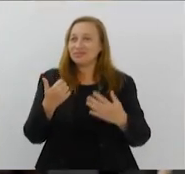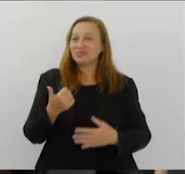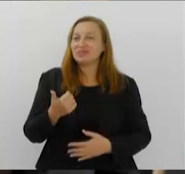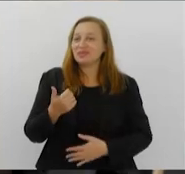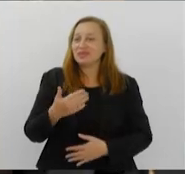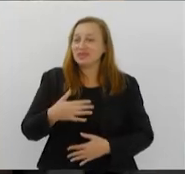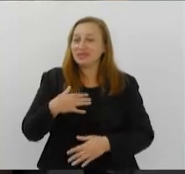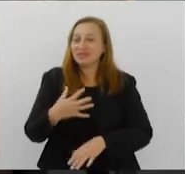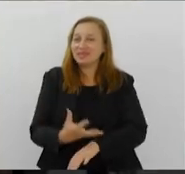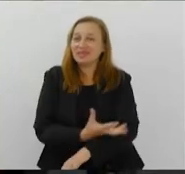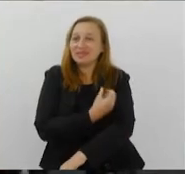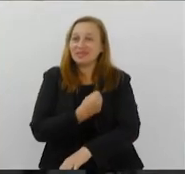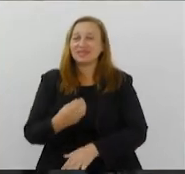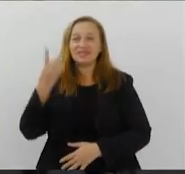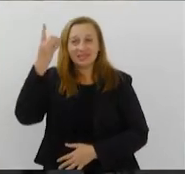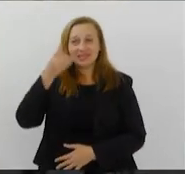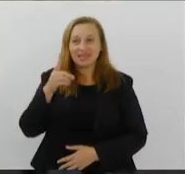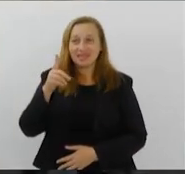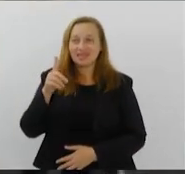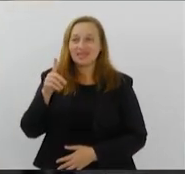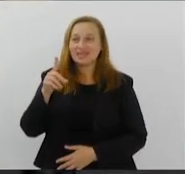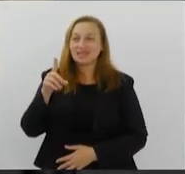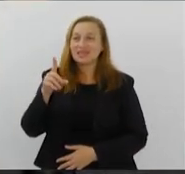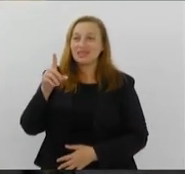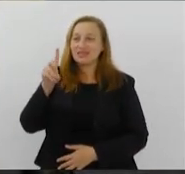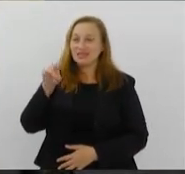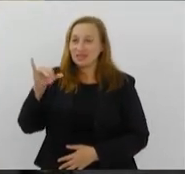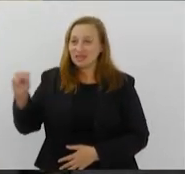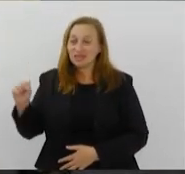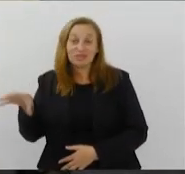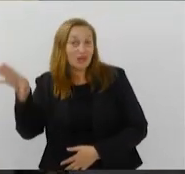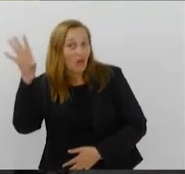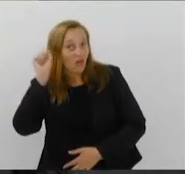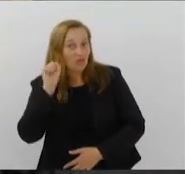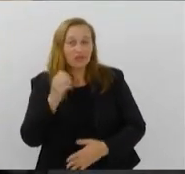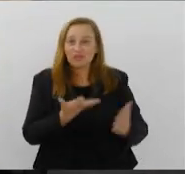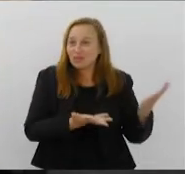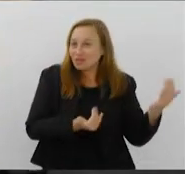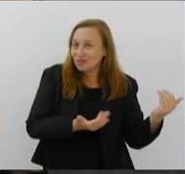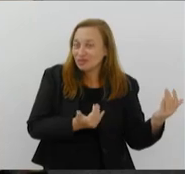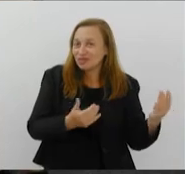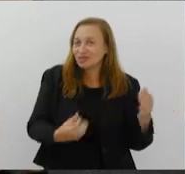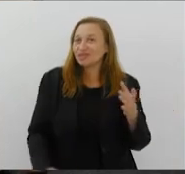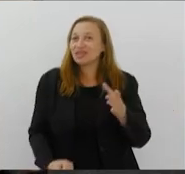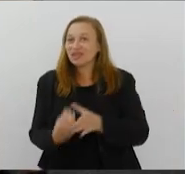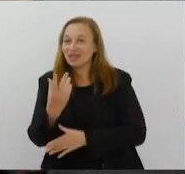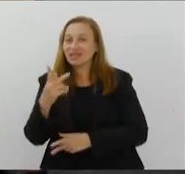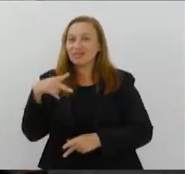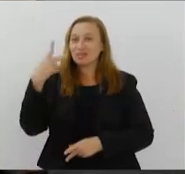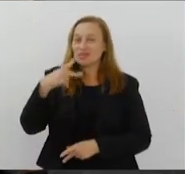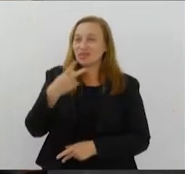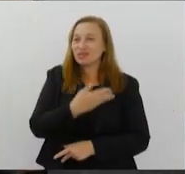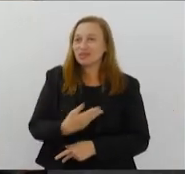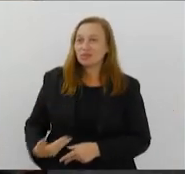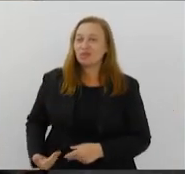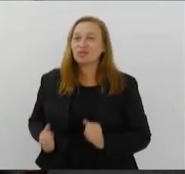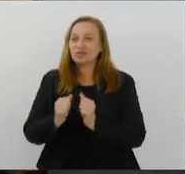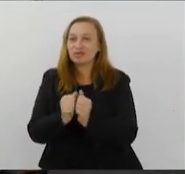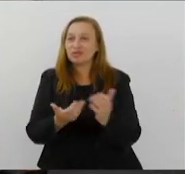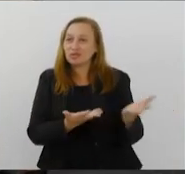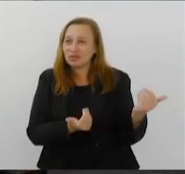mesa, ao deputado Vinícius Cozzolino por estar aqui ouvindo a juventude, né? Construindo política pública com a